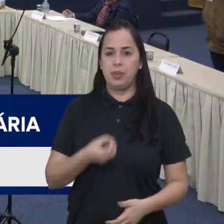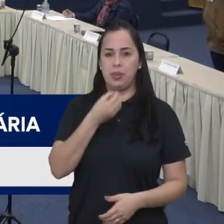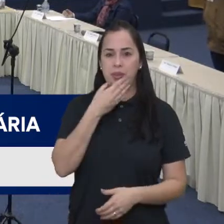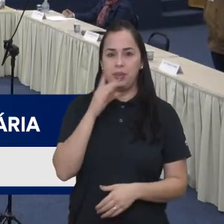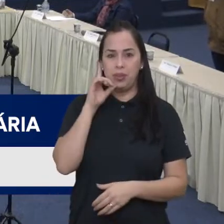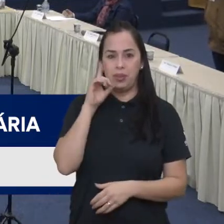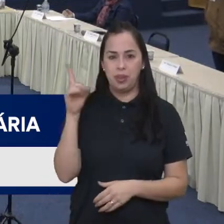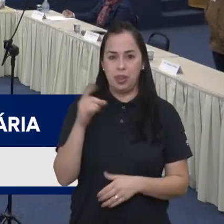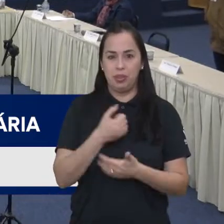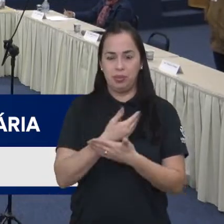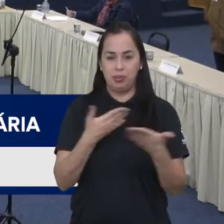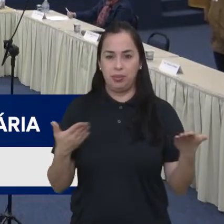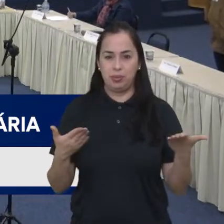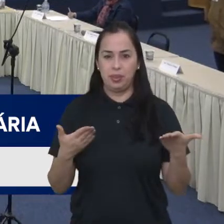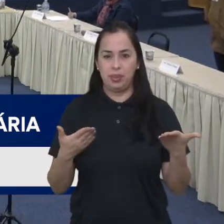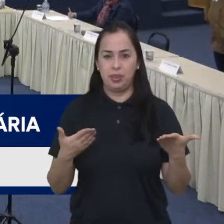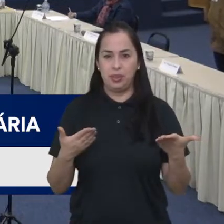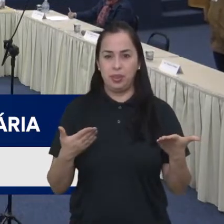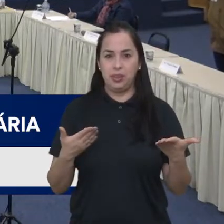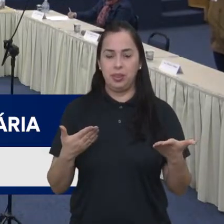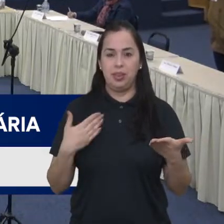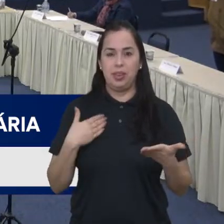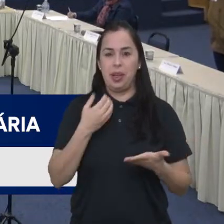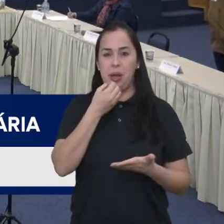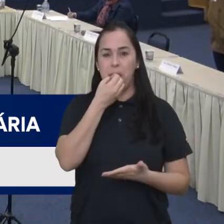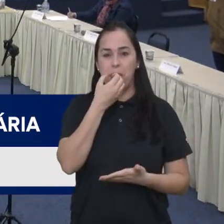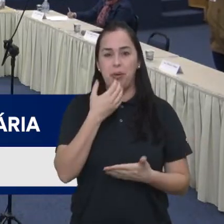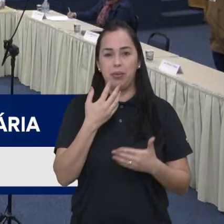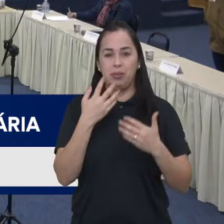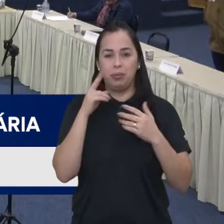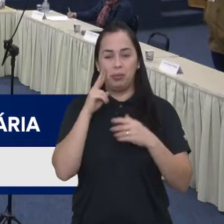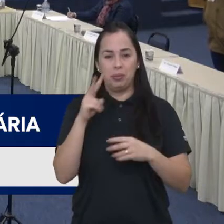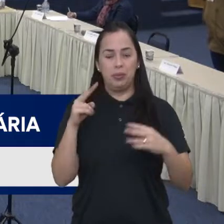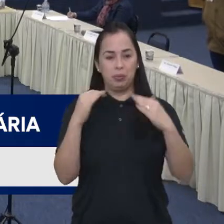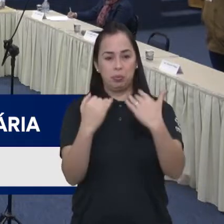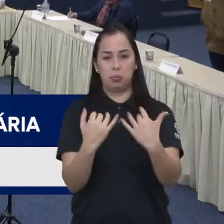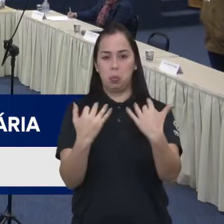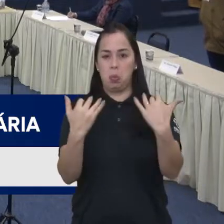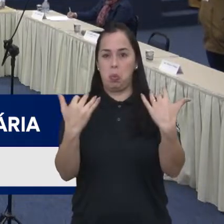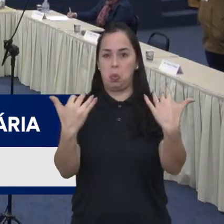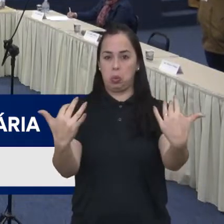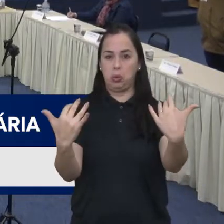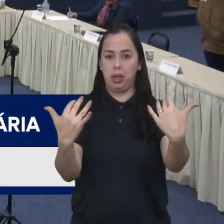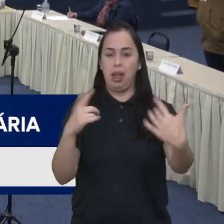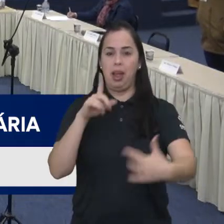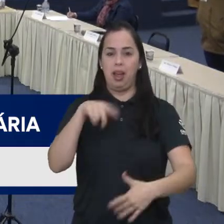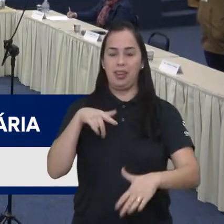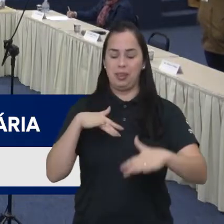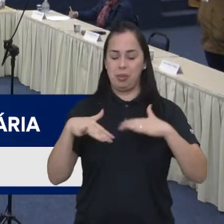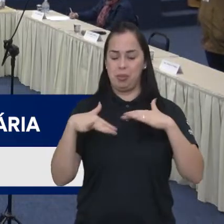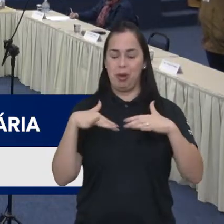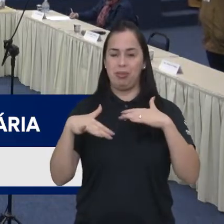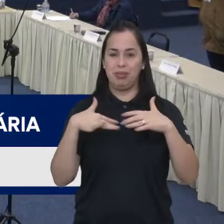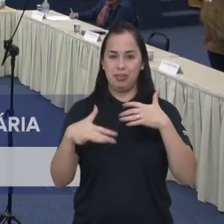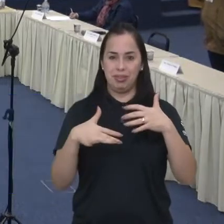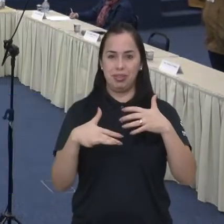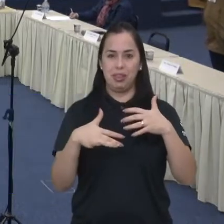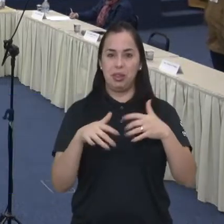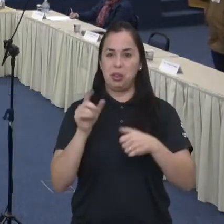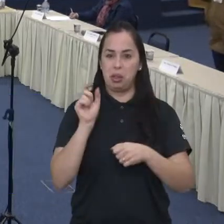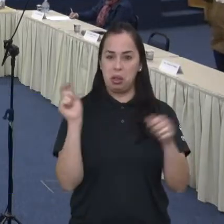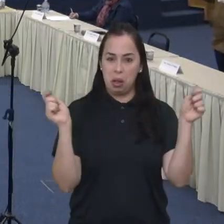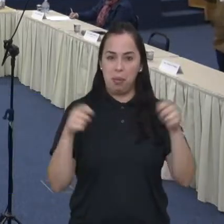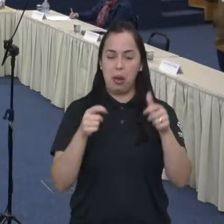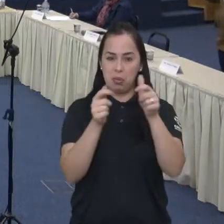Bom dia, bom dia a todos. Muito bom ver essa casa cheia, esse movimento. Dá para crescer mais